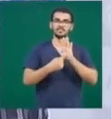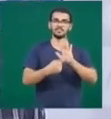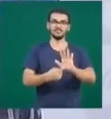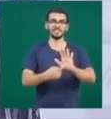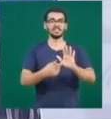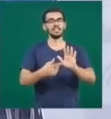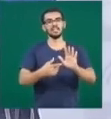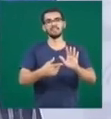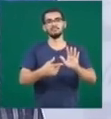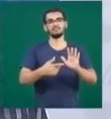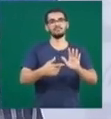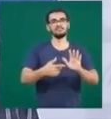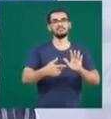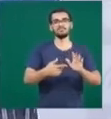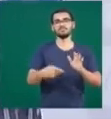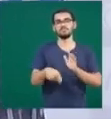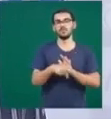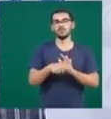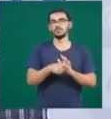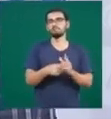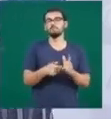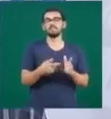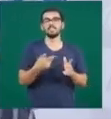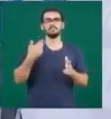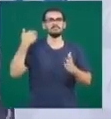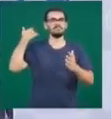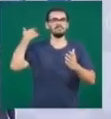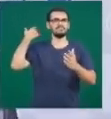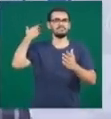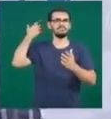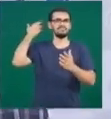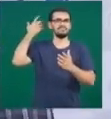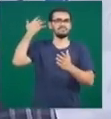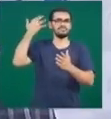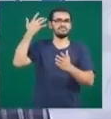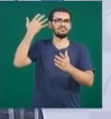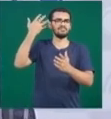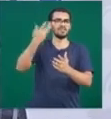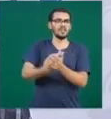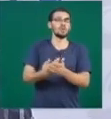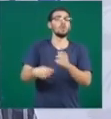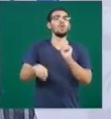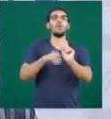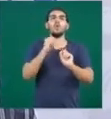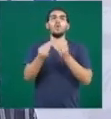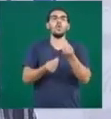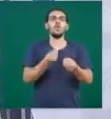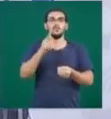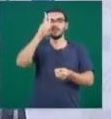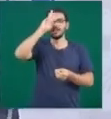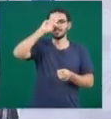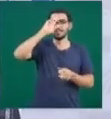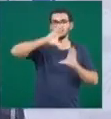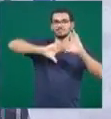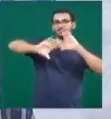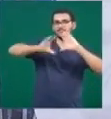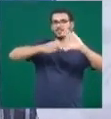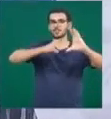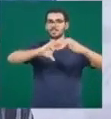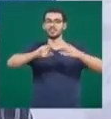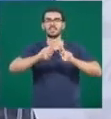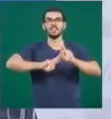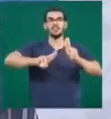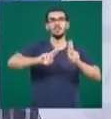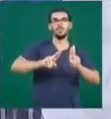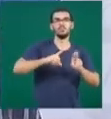espetáculo que seja um painel com trechos de tudo que já foi montado pelo Coral da UFO. Não só óperas, mas missas,